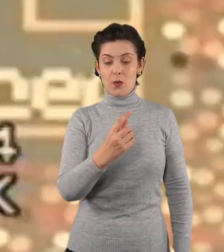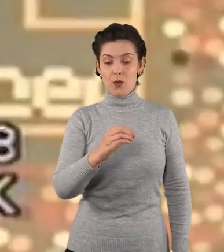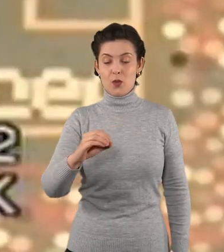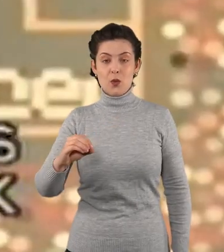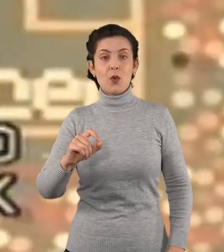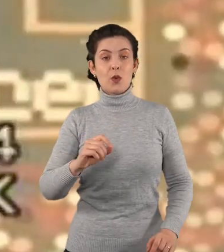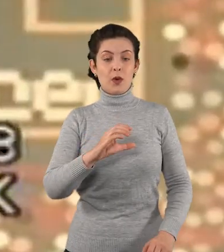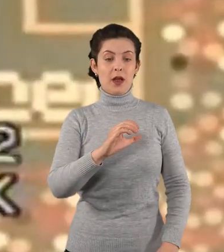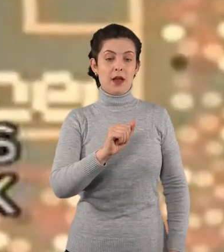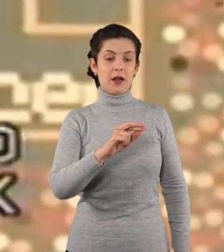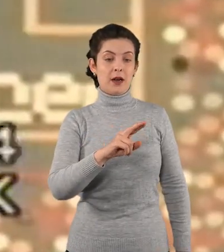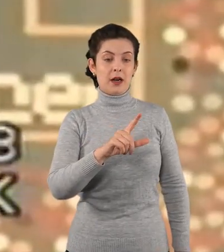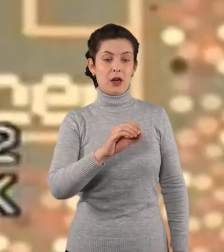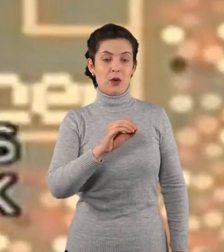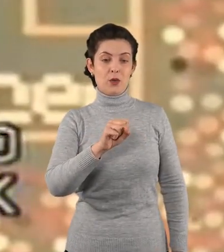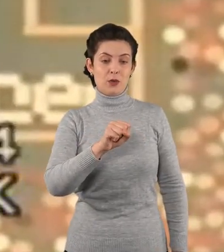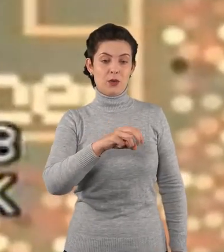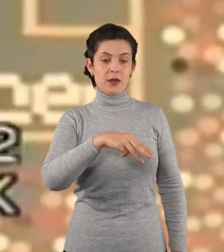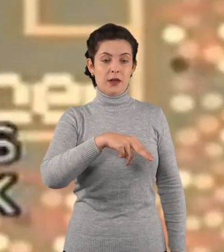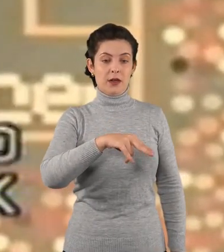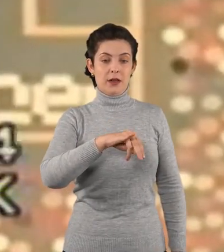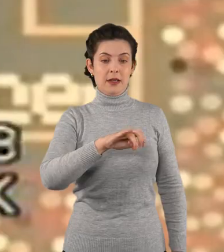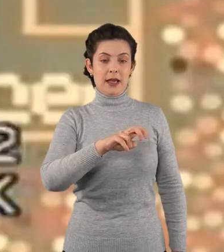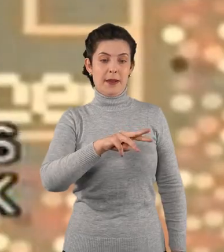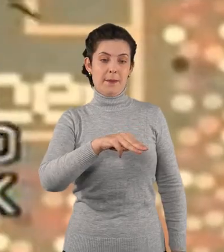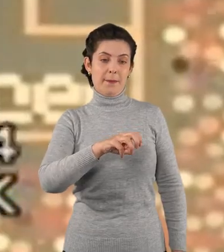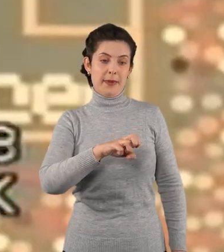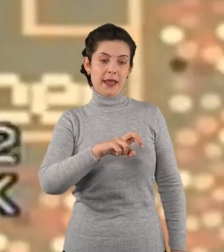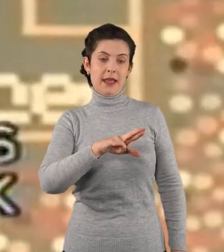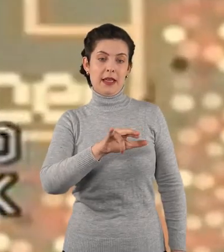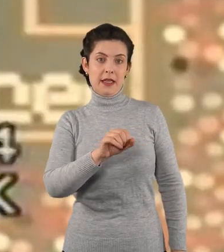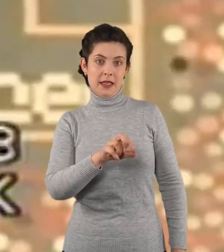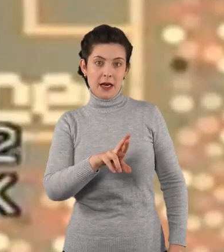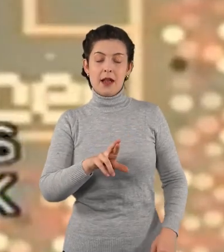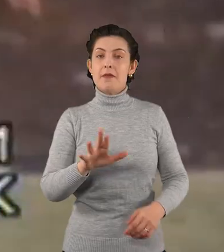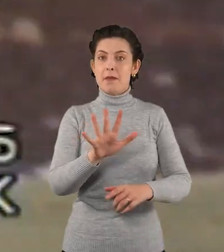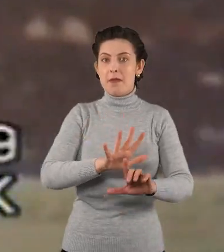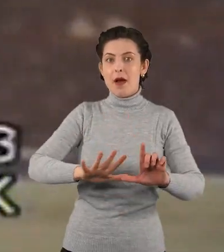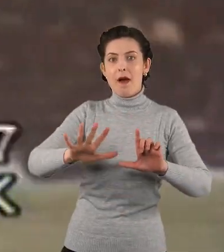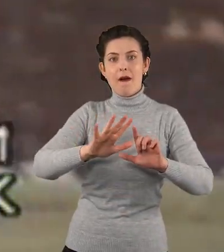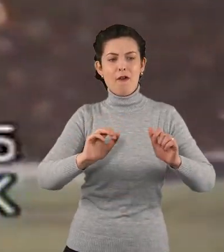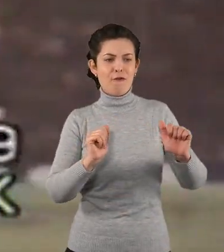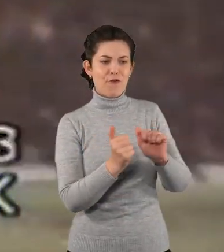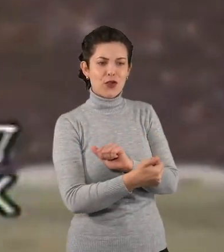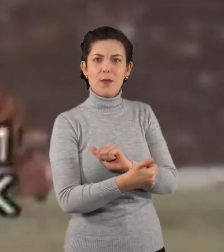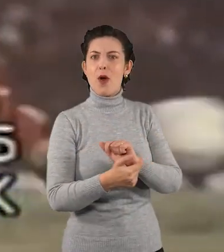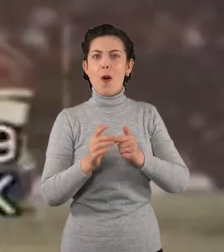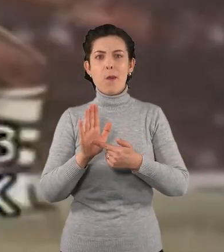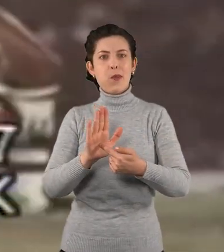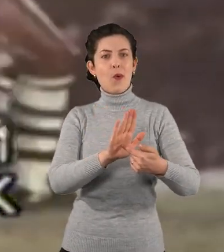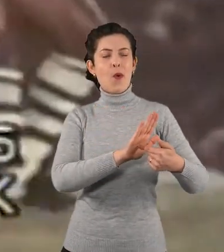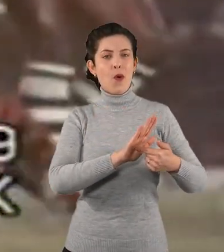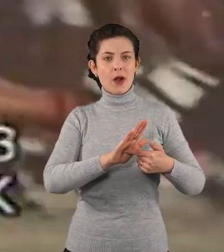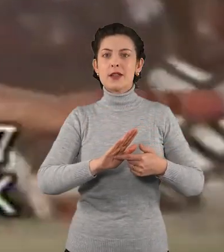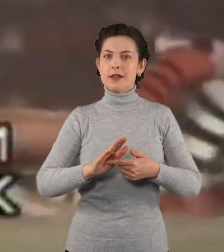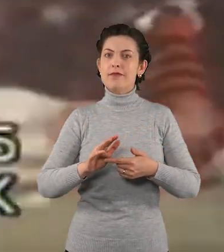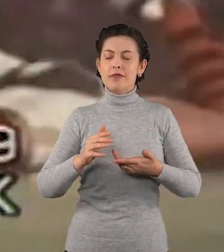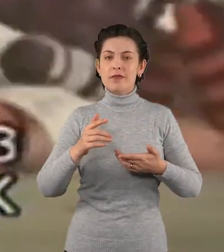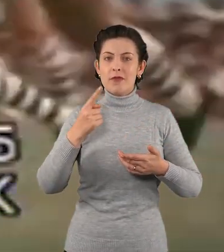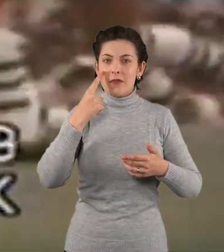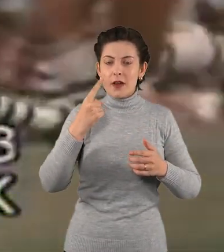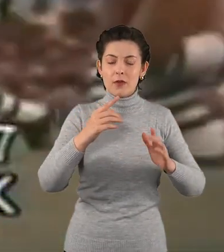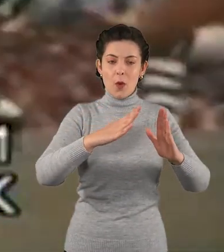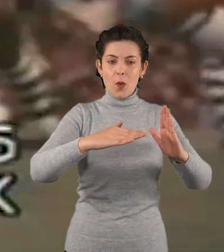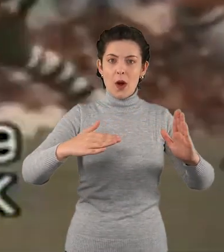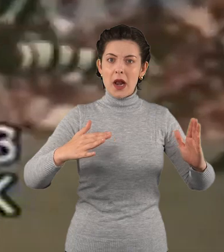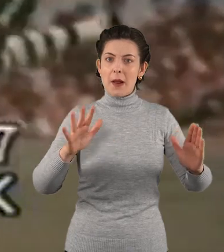Canal 100, produzido por Carlos Niemeyer, que ficou conhecido por trazer imagens cinematográficas de jogos de futebol. Veja a